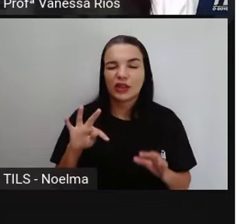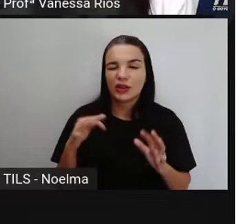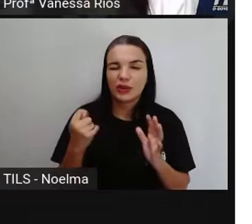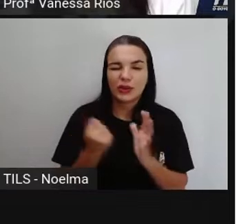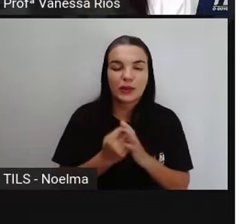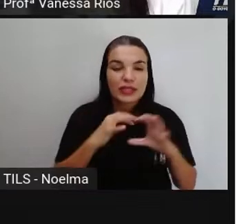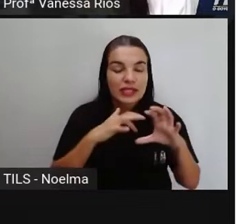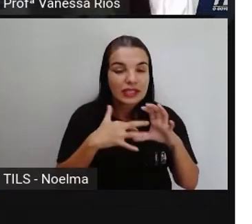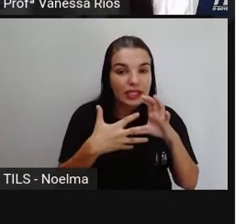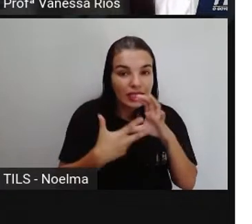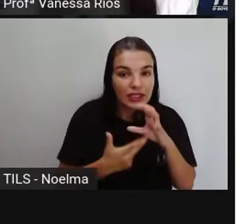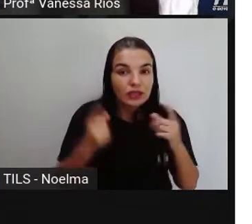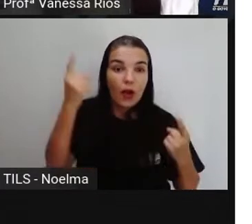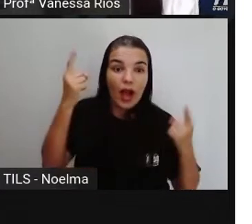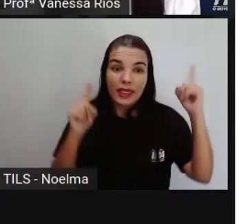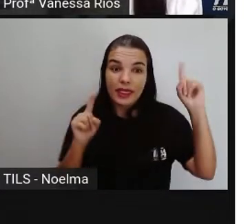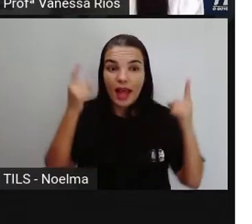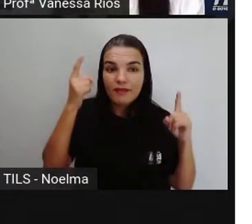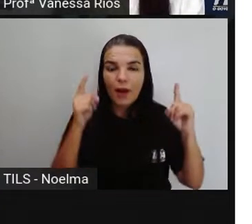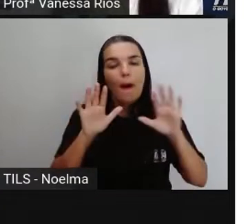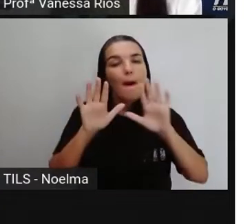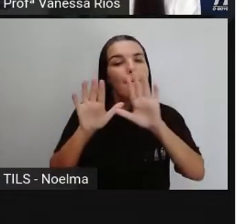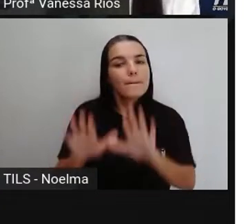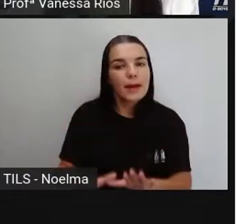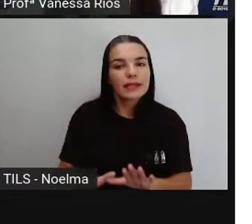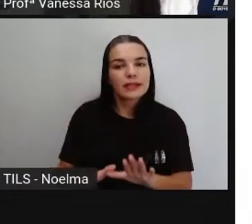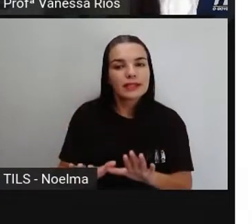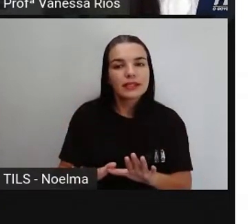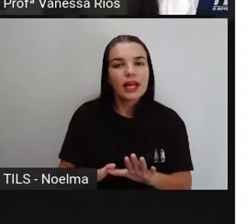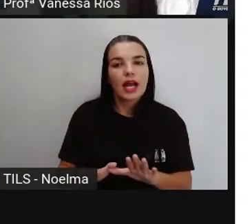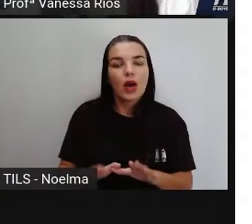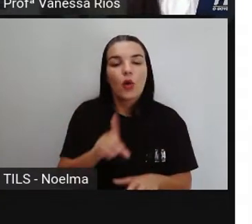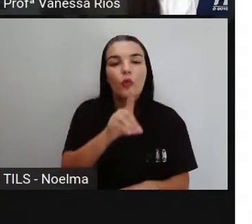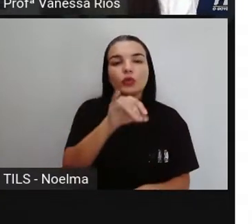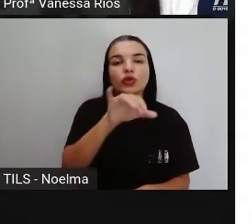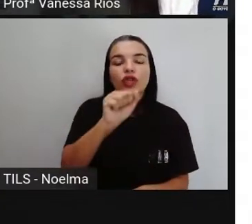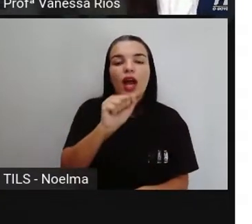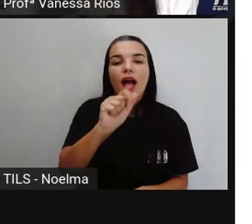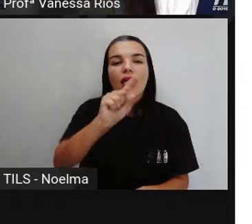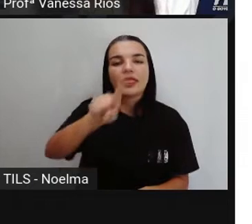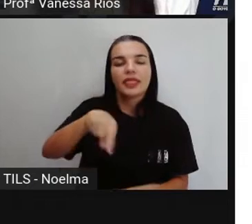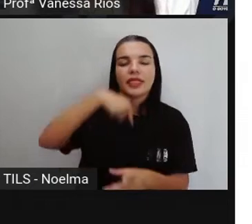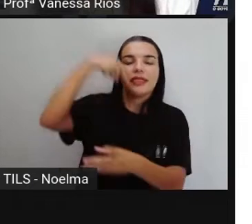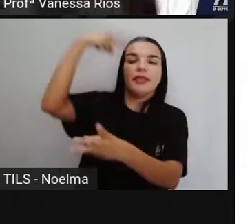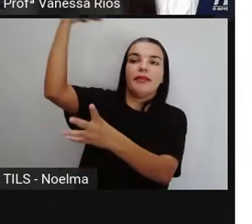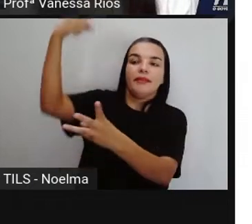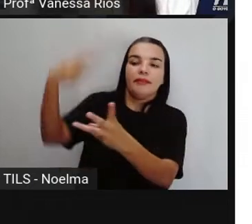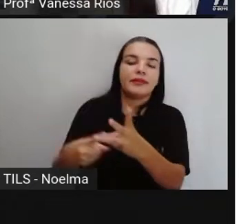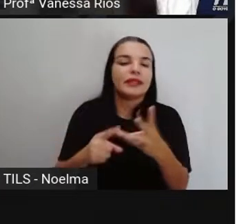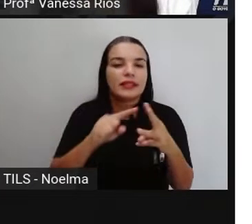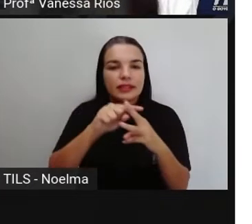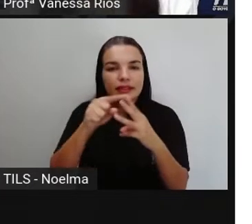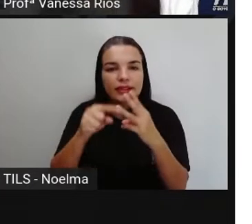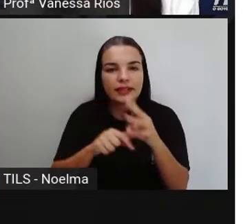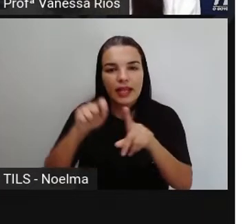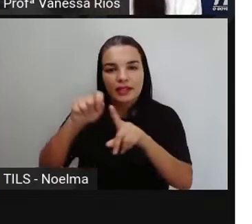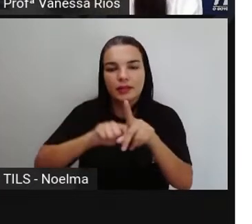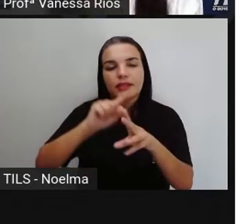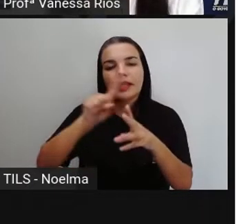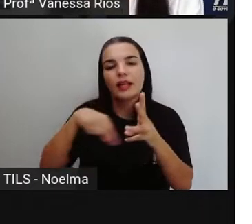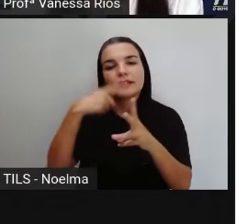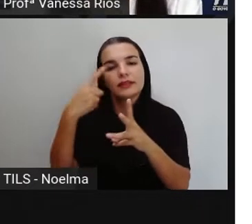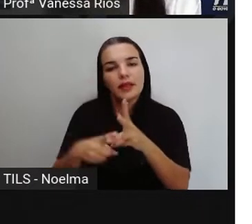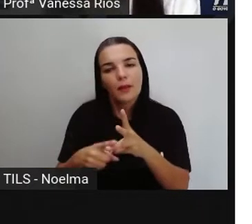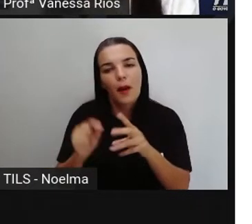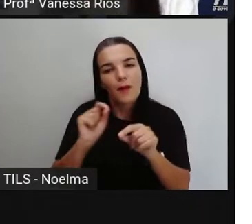do carnaval, só que comemorado em uma outra época. E a gente não pode deixar de falar que a micareta